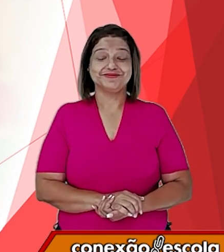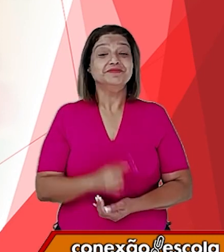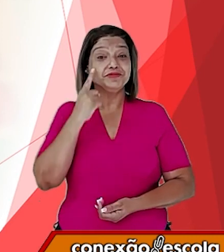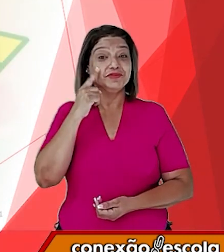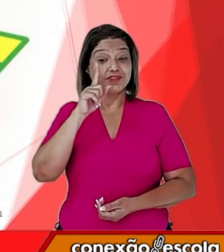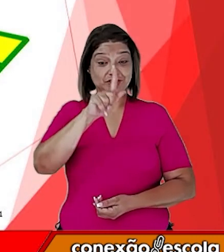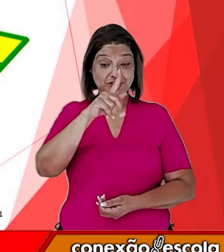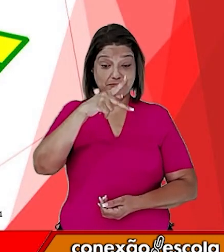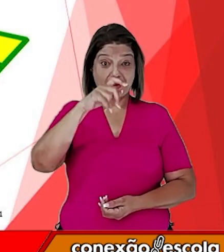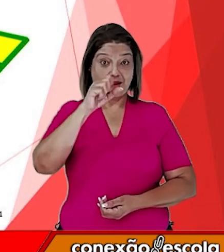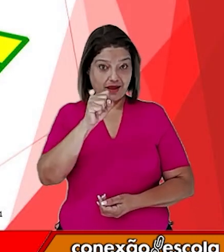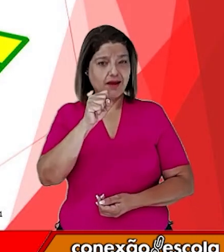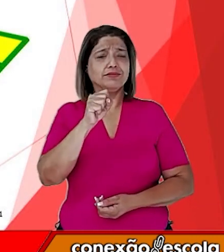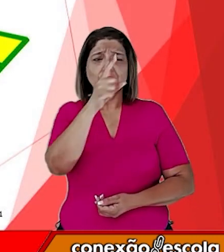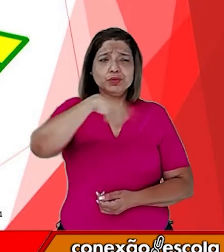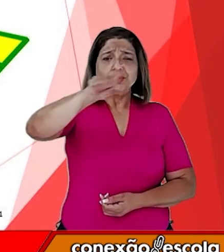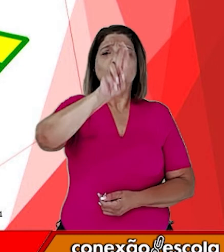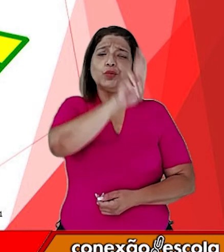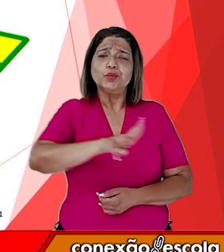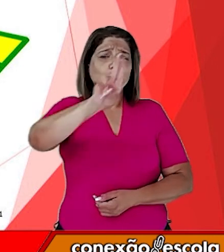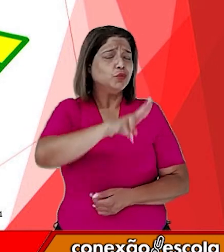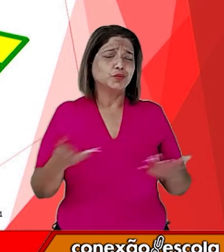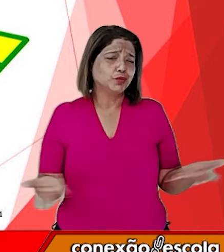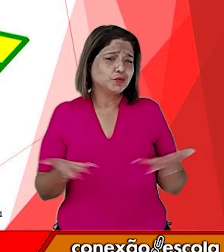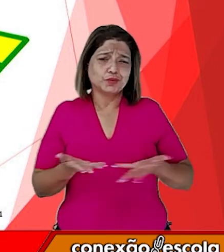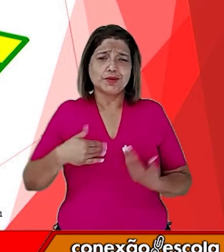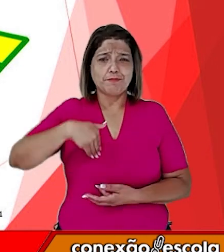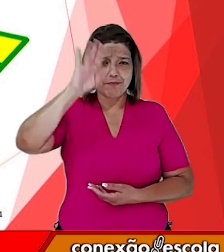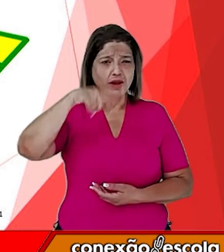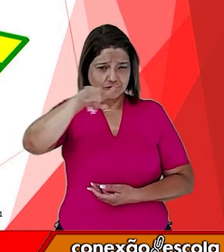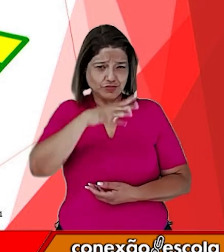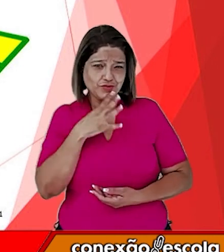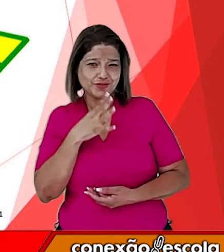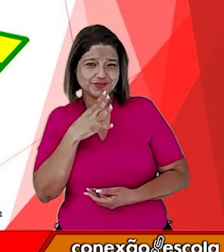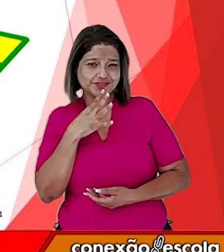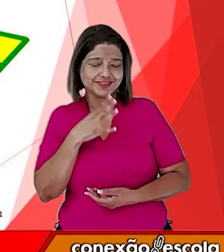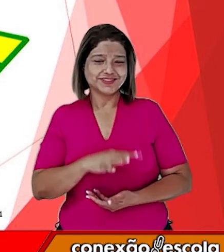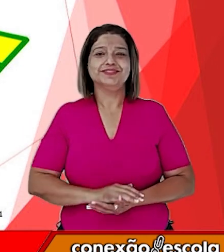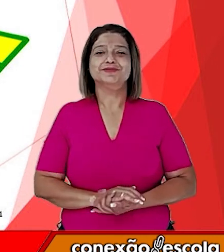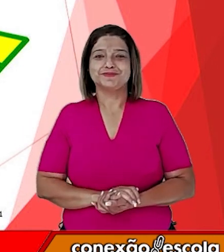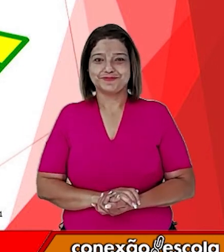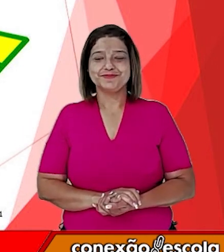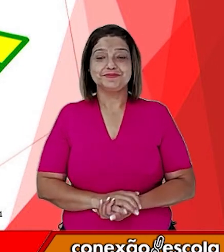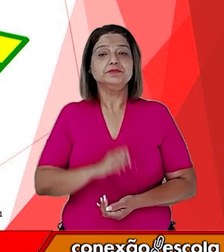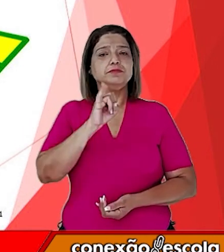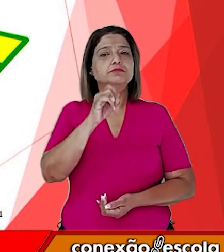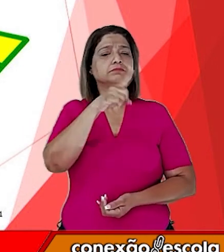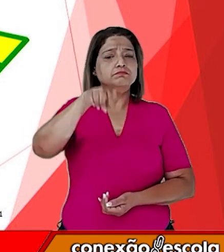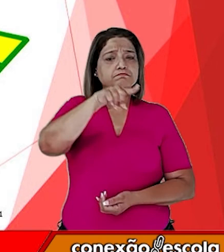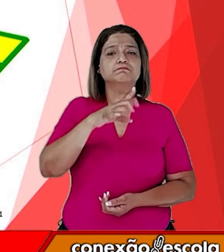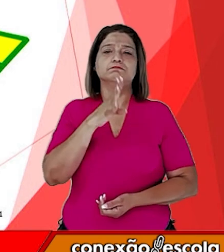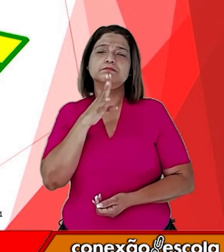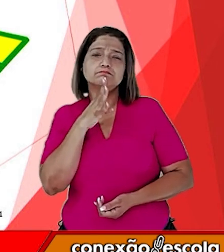O GPS que é tão utilizado atualmente. Você já viu algum? Se você